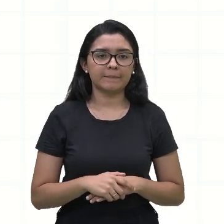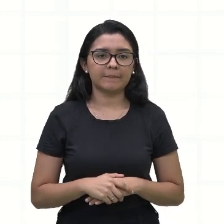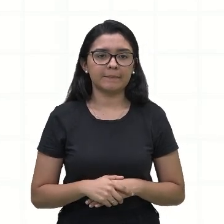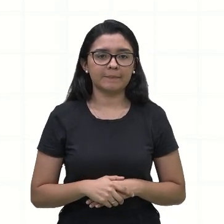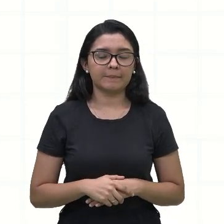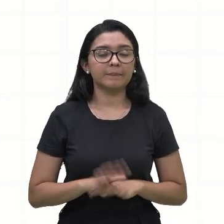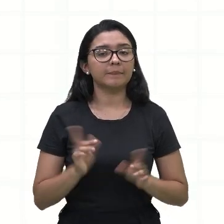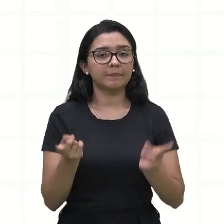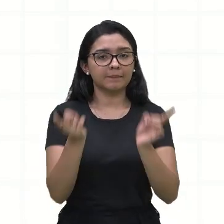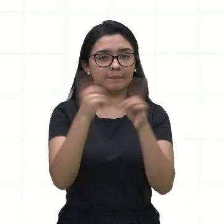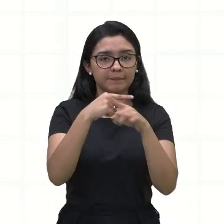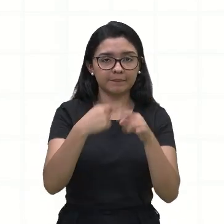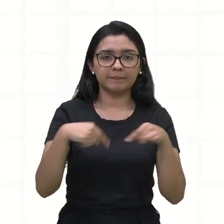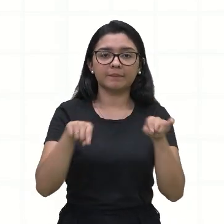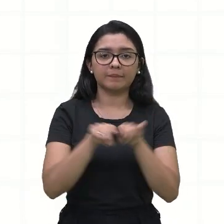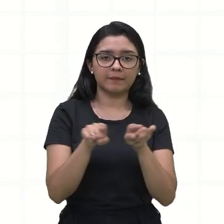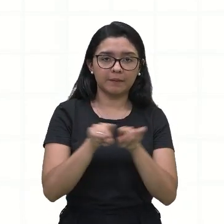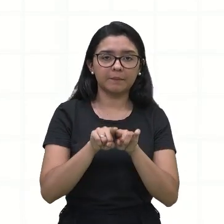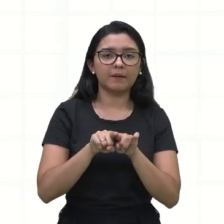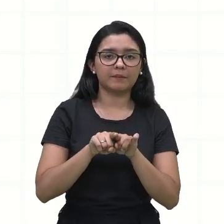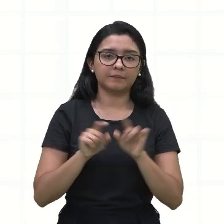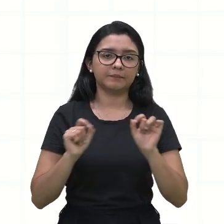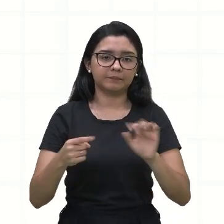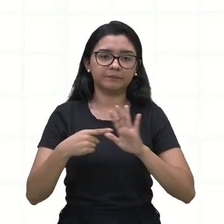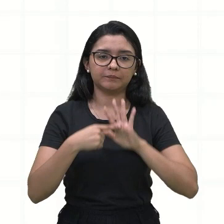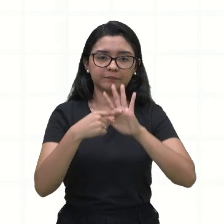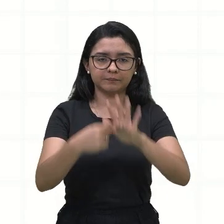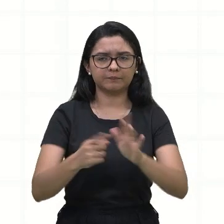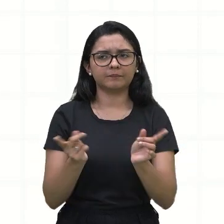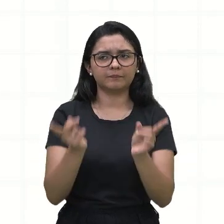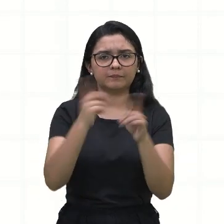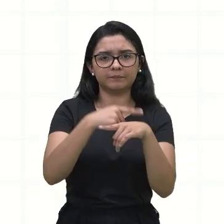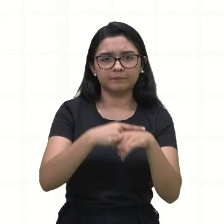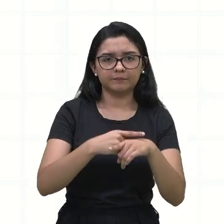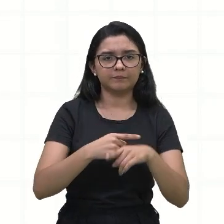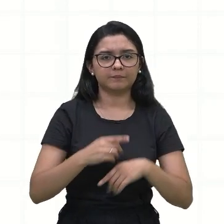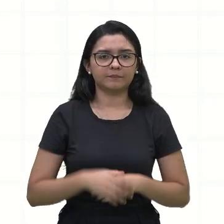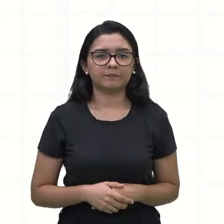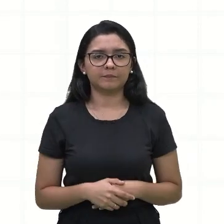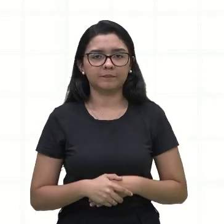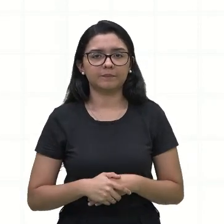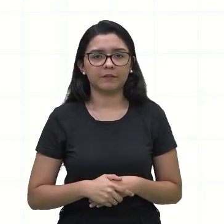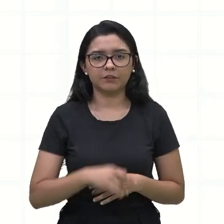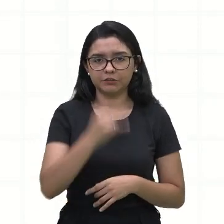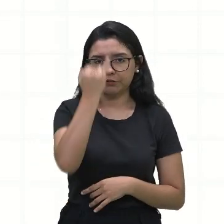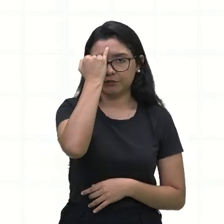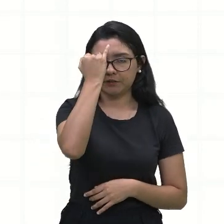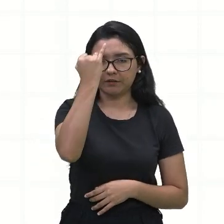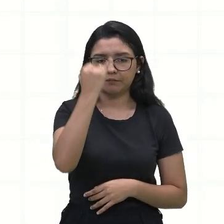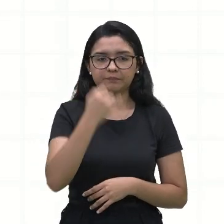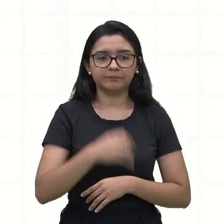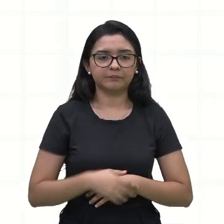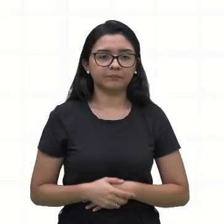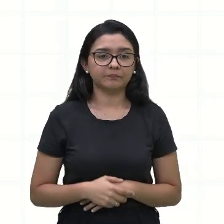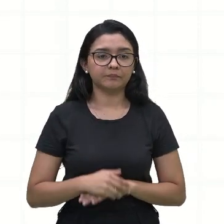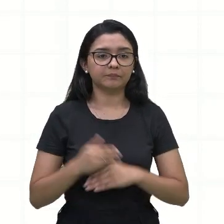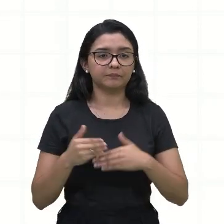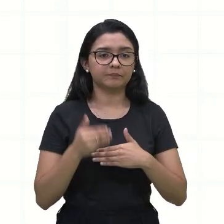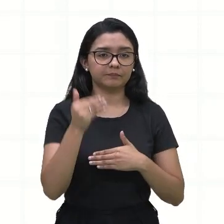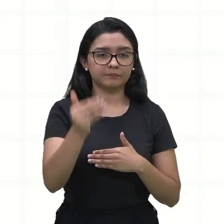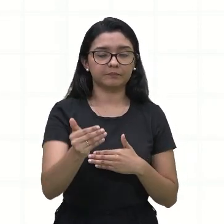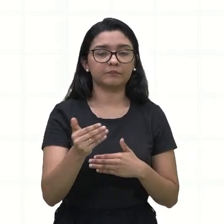e o no entanto também vai trazer essa ideia aí de oposição de ideias, contraste de ideias, ok? Muito bem. Prosseguindo, olha